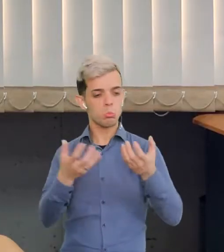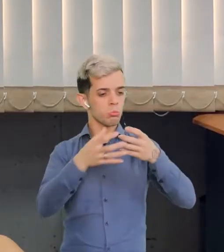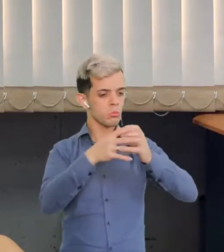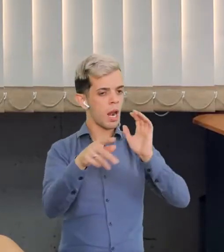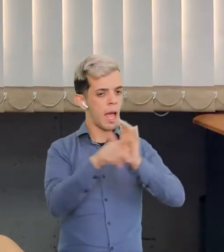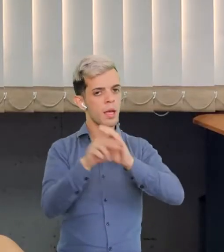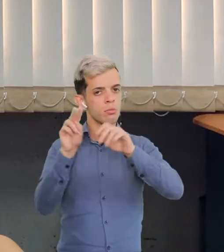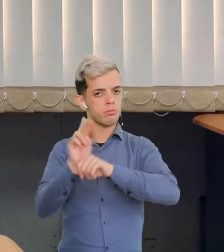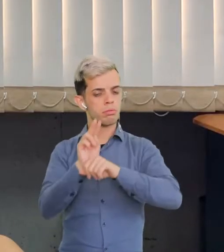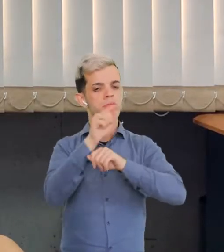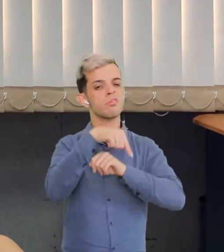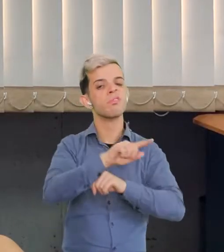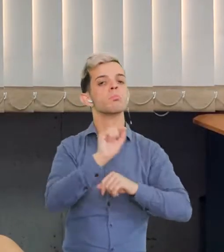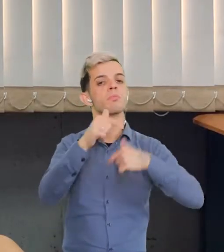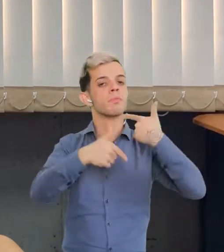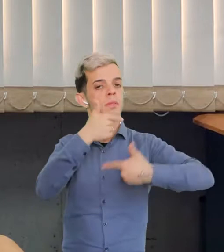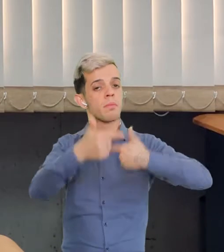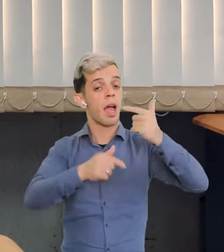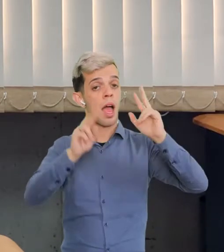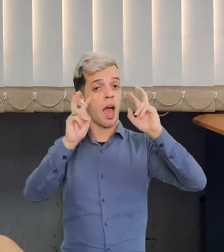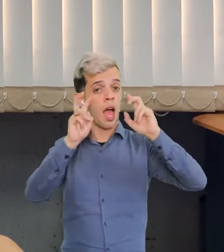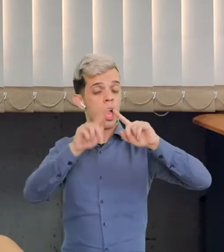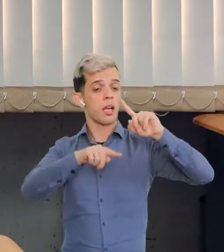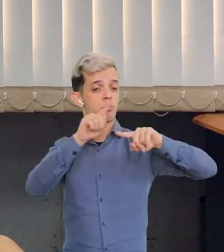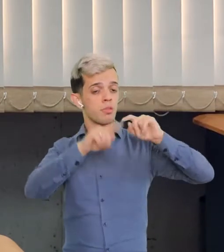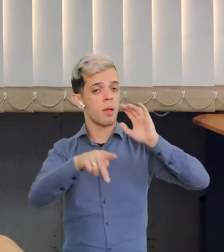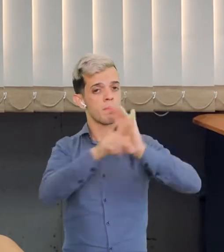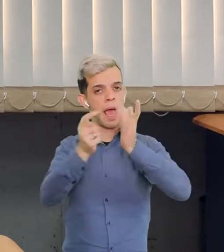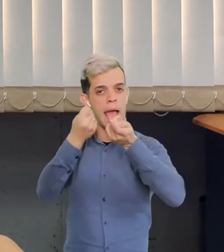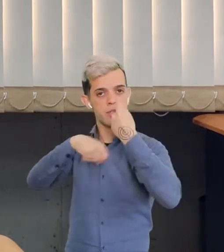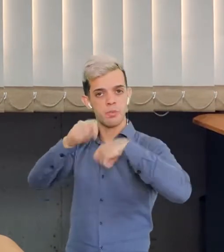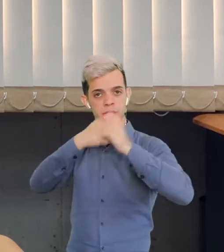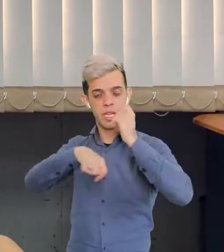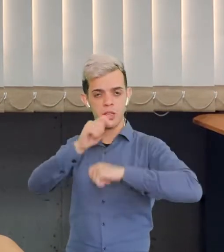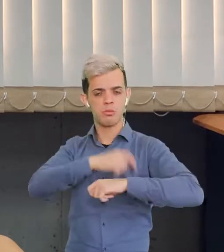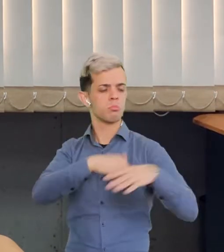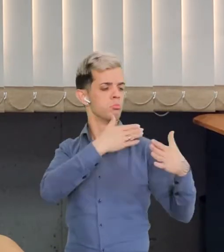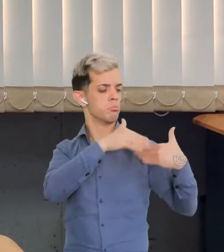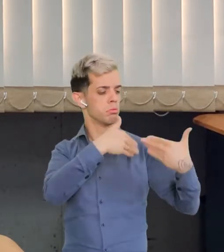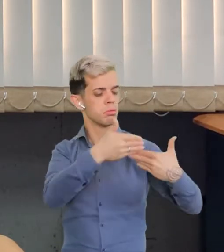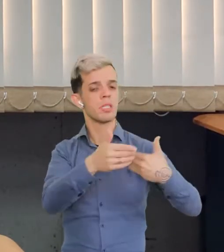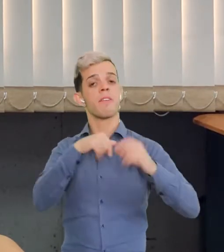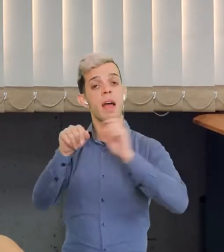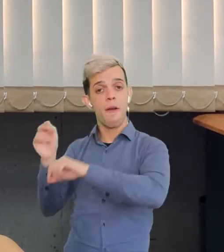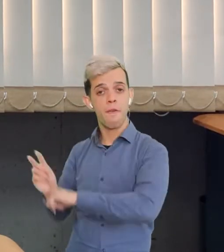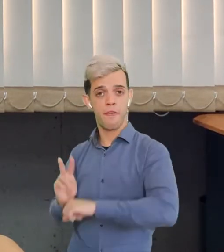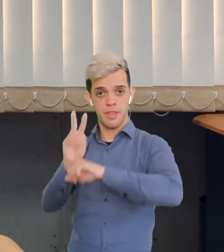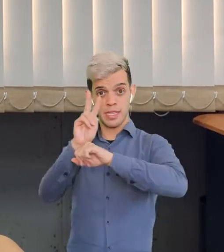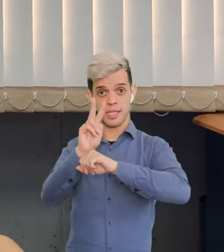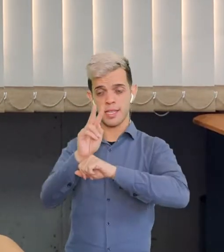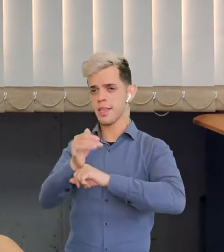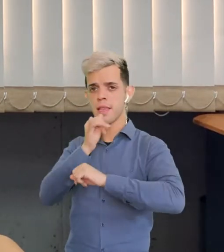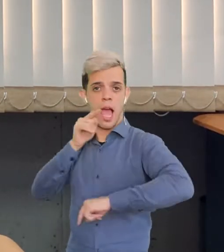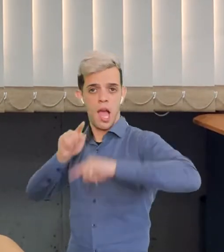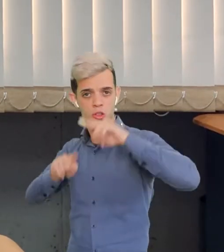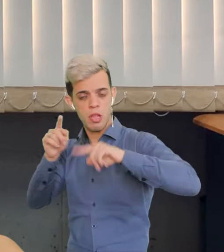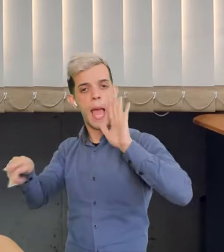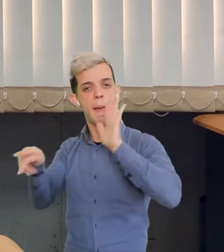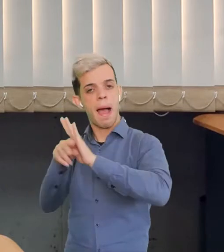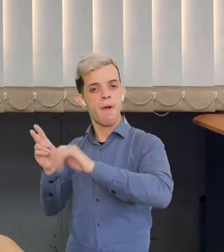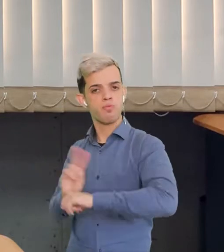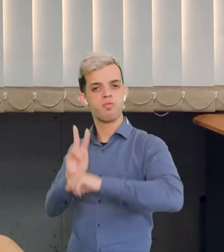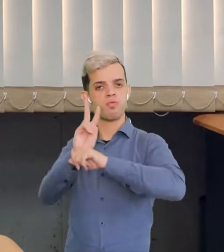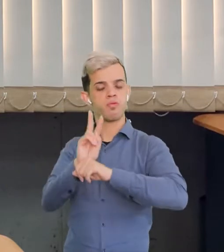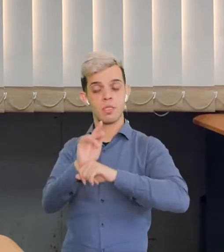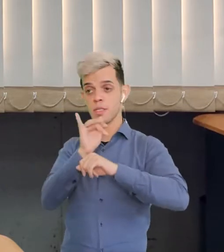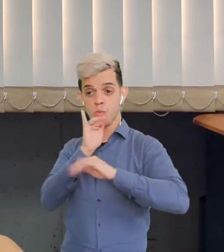equipe de apoio à comissão judicante, ela trabalha com as rotinas administrativas que envolvem a fiscalização, as